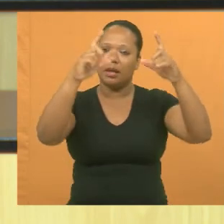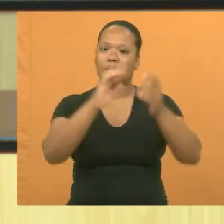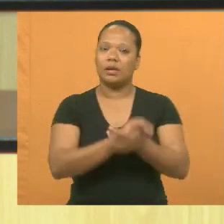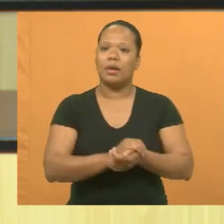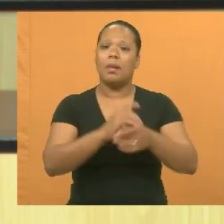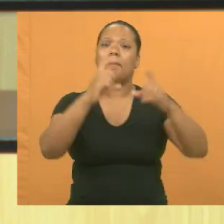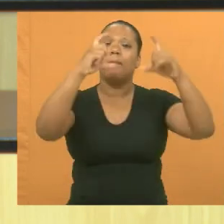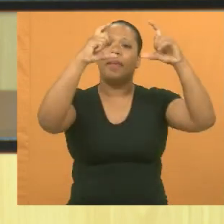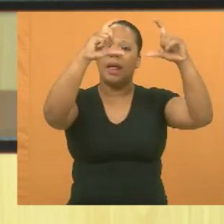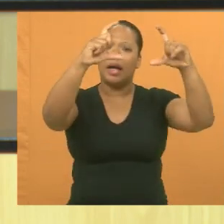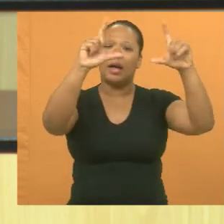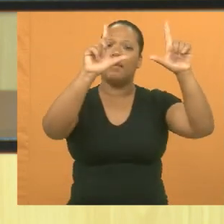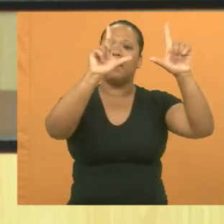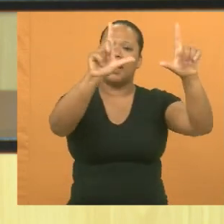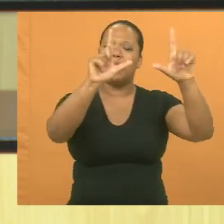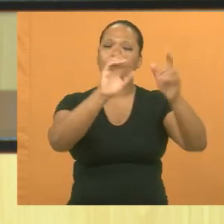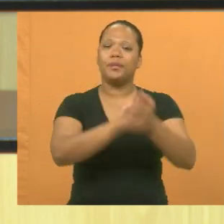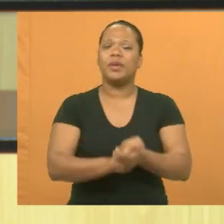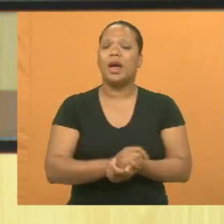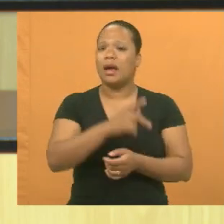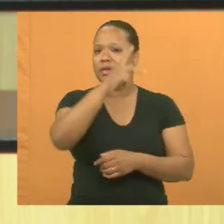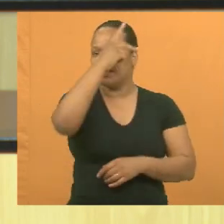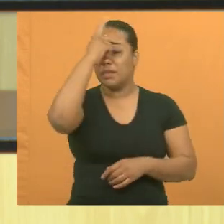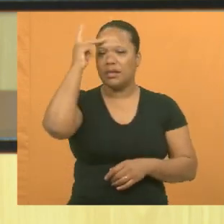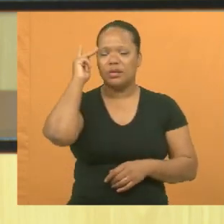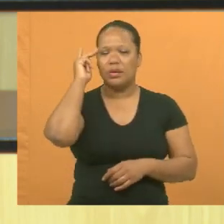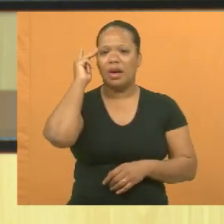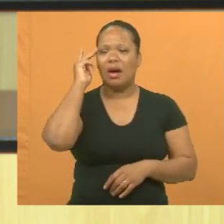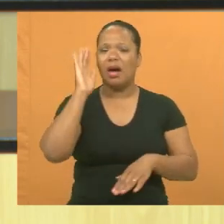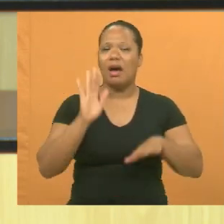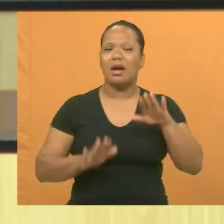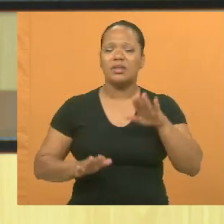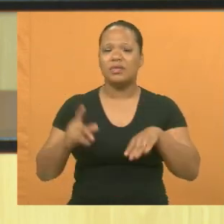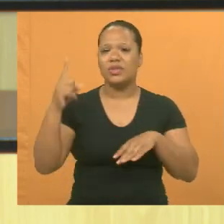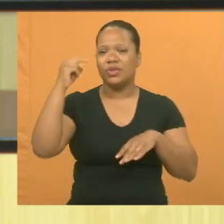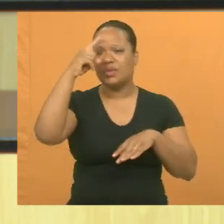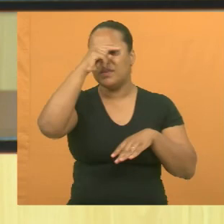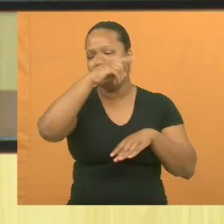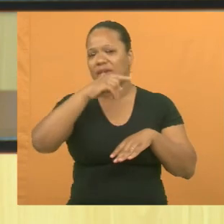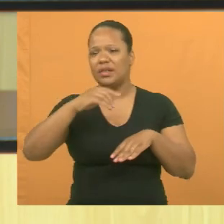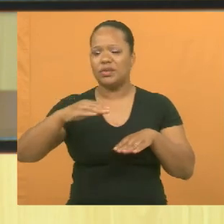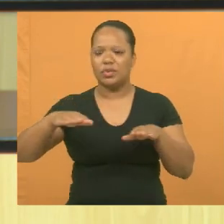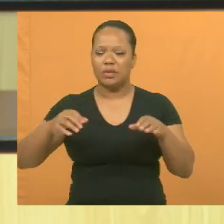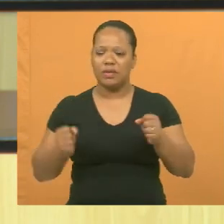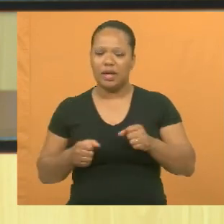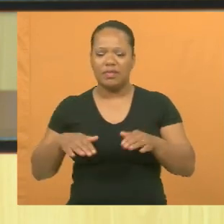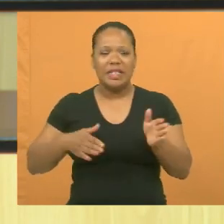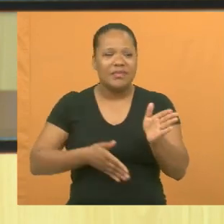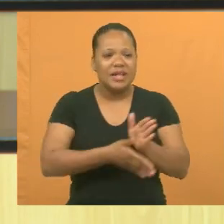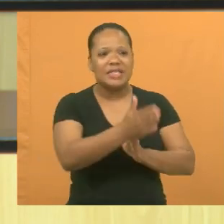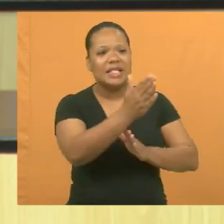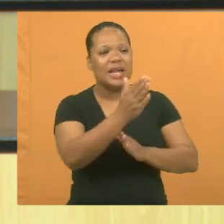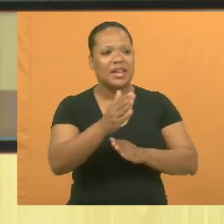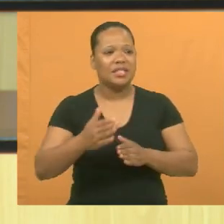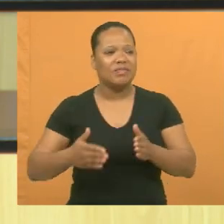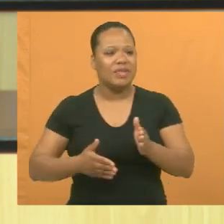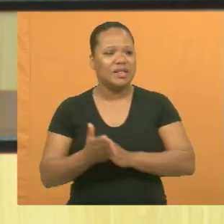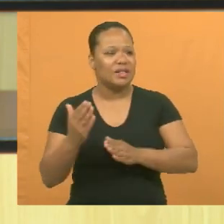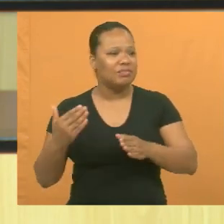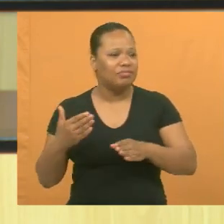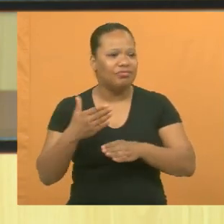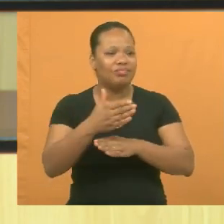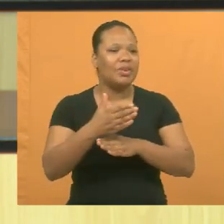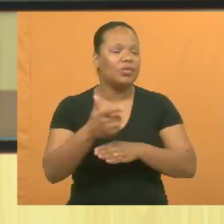considerando que, em vista dessa situação, os moradores muitas vezes são impedidos de sair de dentro do condomínio, inclusive no